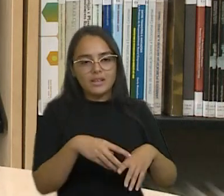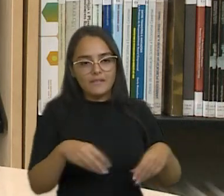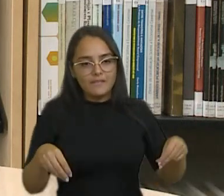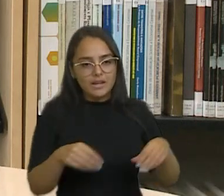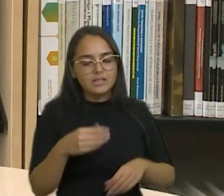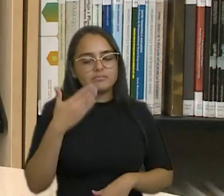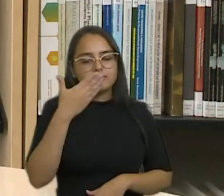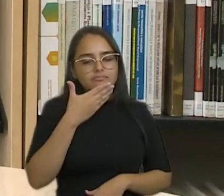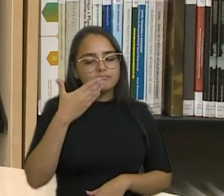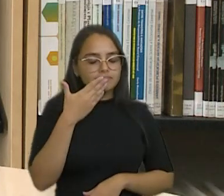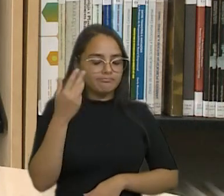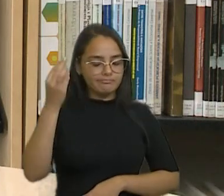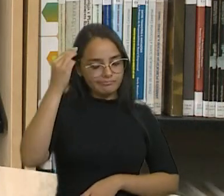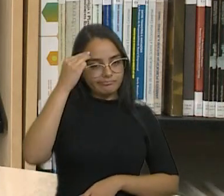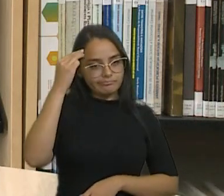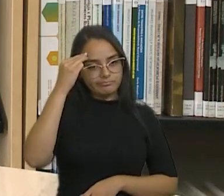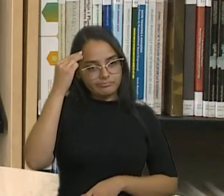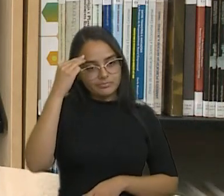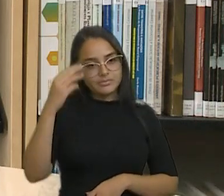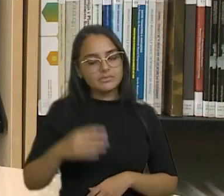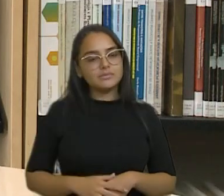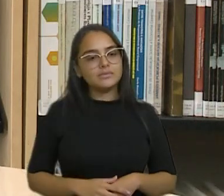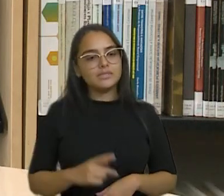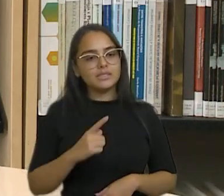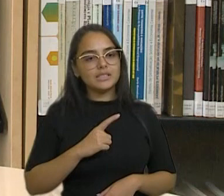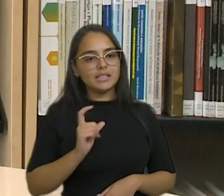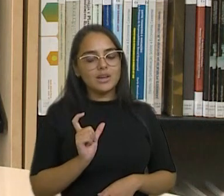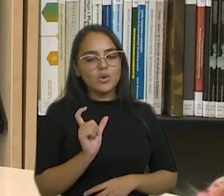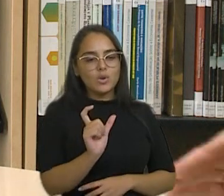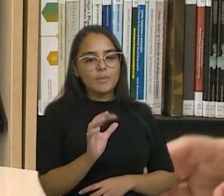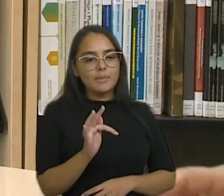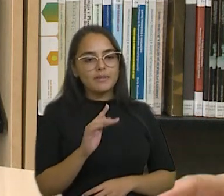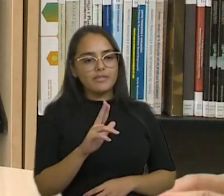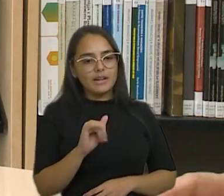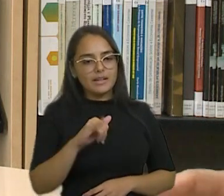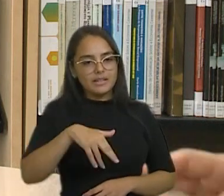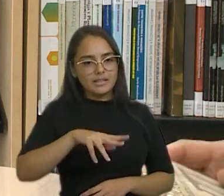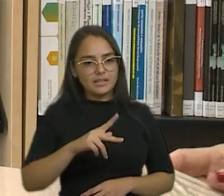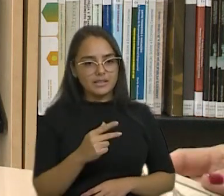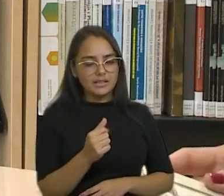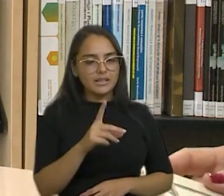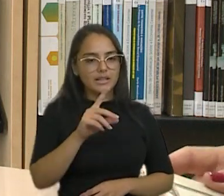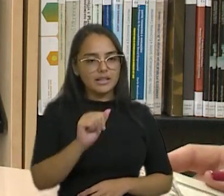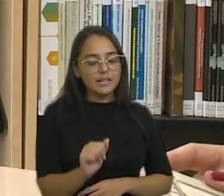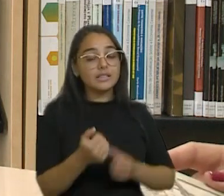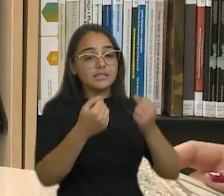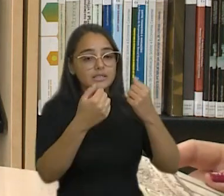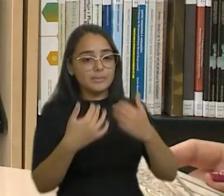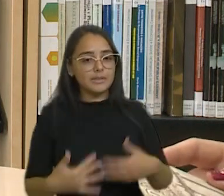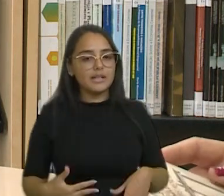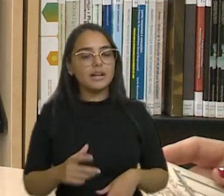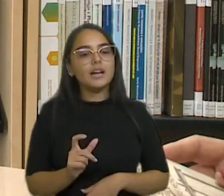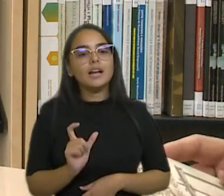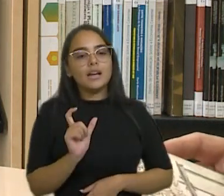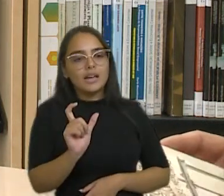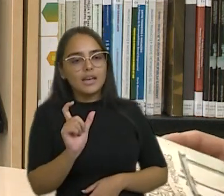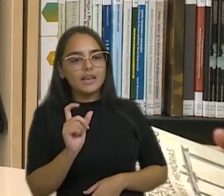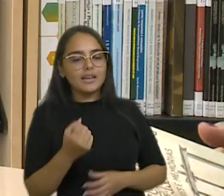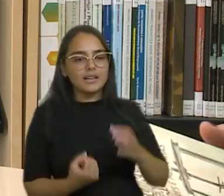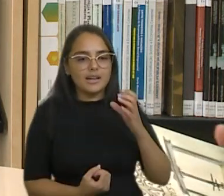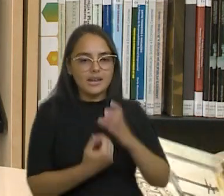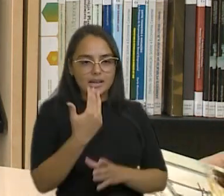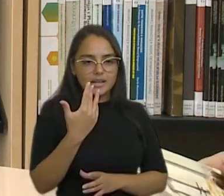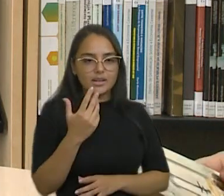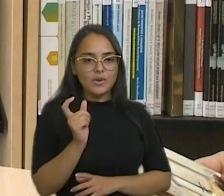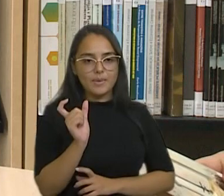Sabores e Memória, na realidade eu uso o termo farinhada, mas quero só ressaltar aqui que eu ilustro e crio